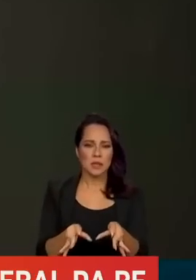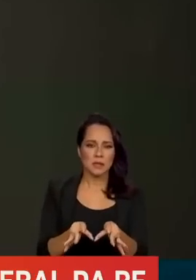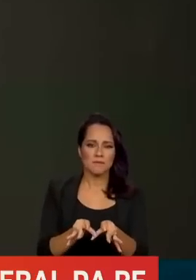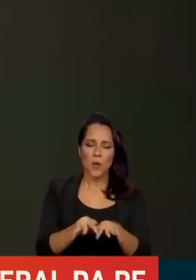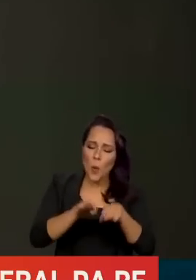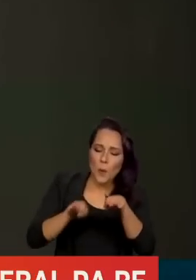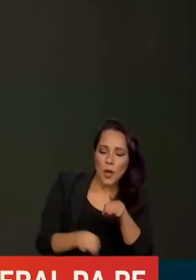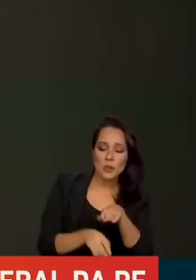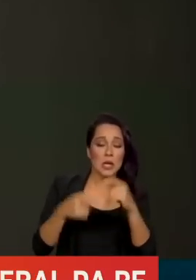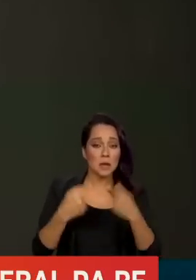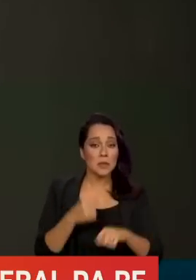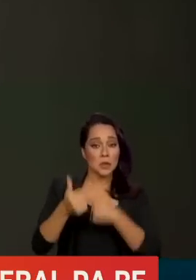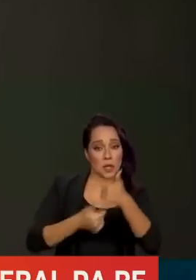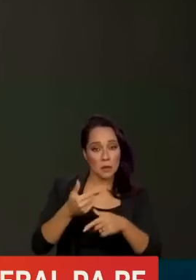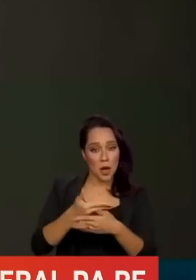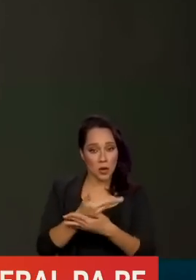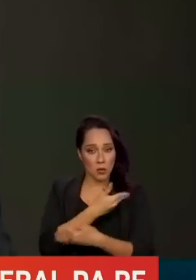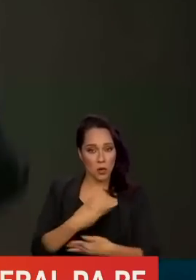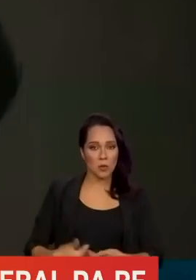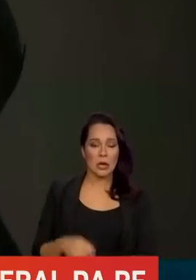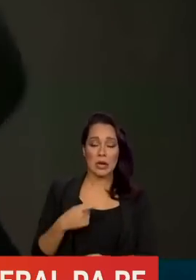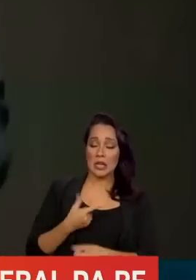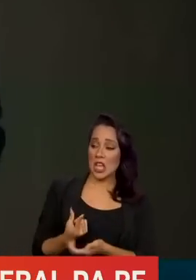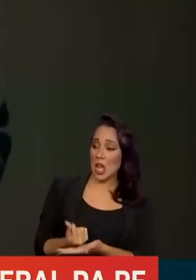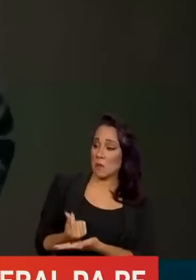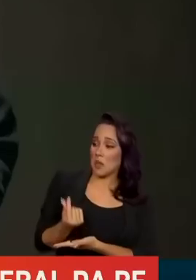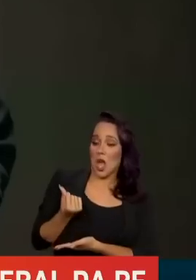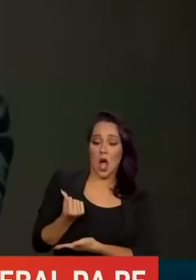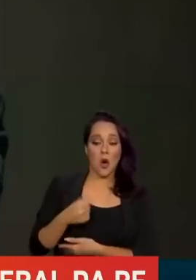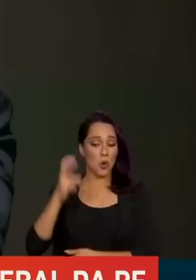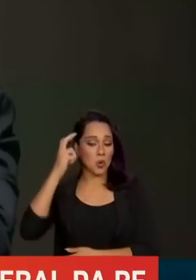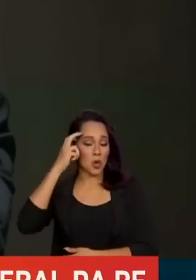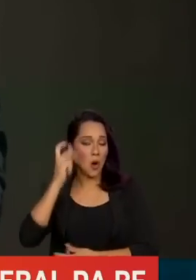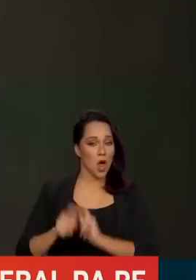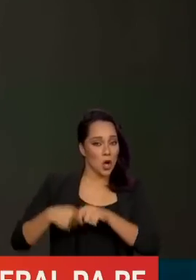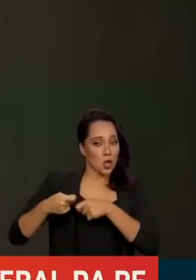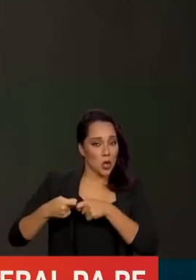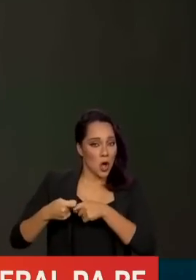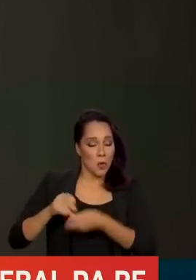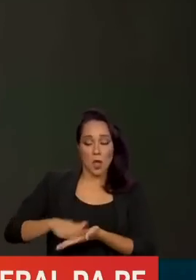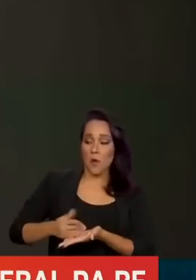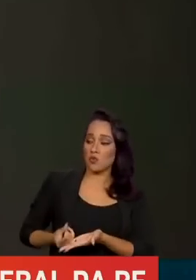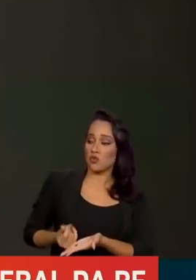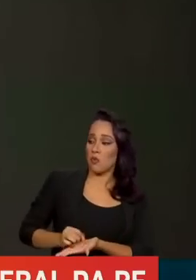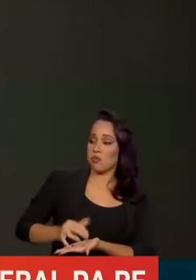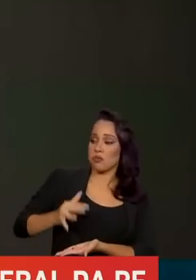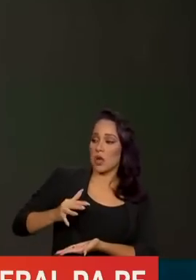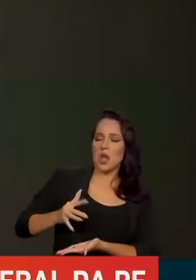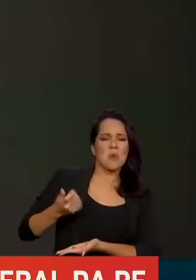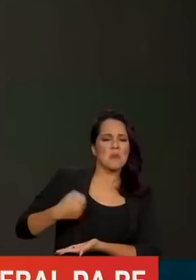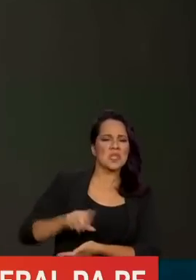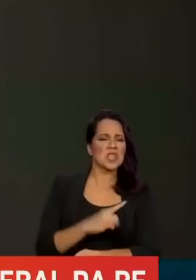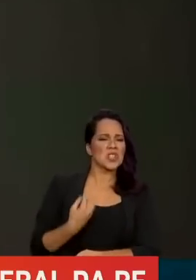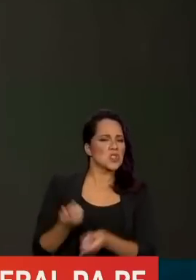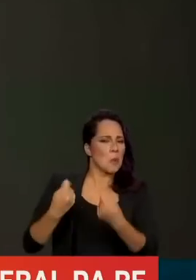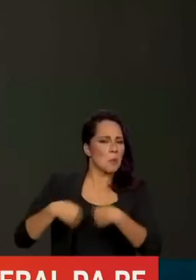do serviço público aqueles que acumulam capital social cultural econômico nas suas mãos não preciso de nós